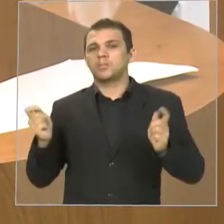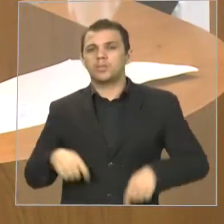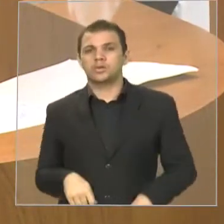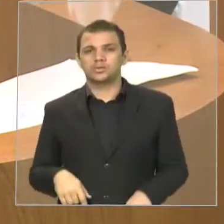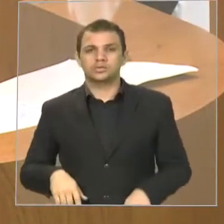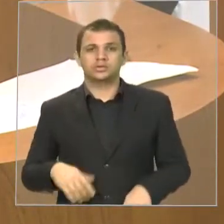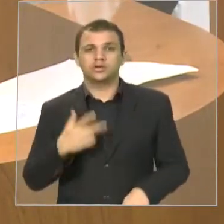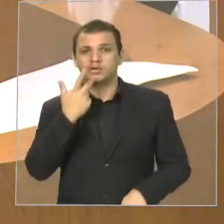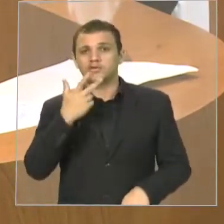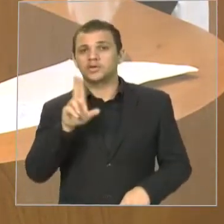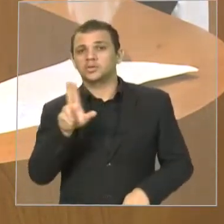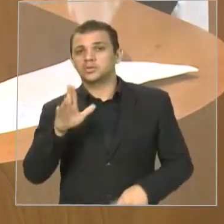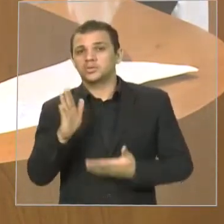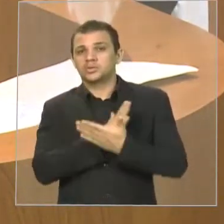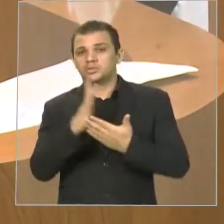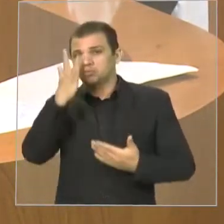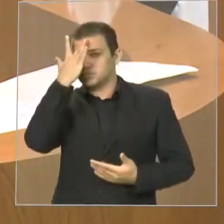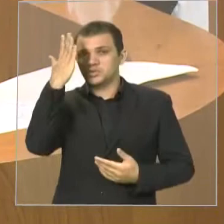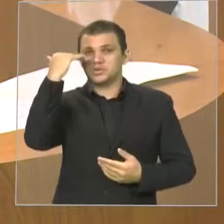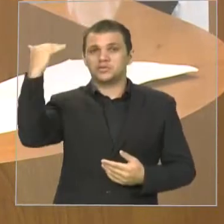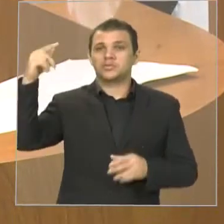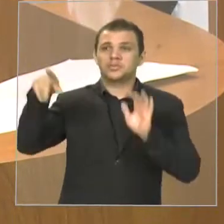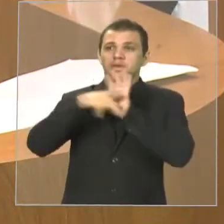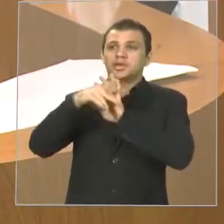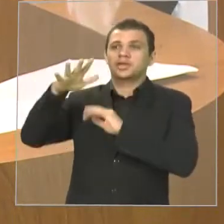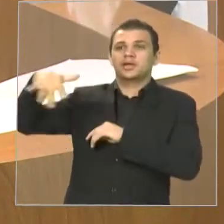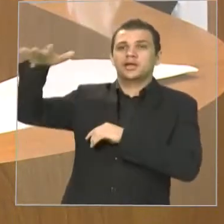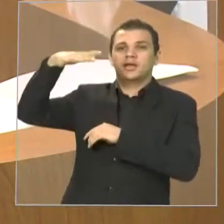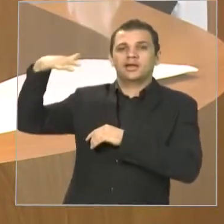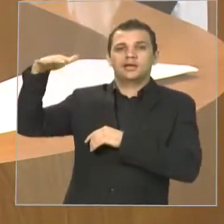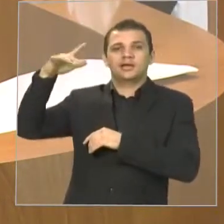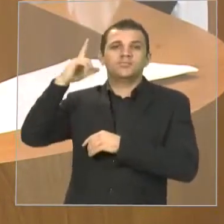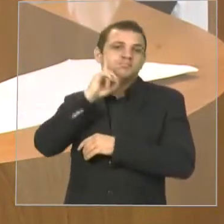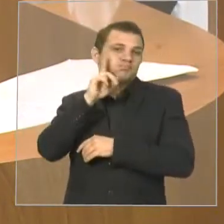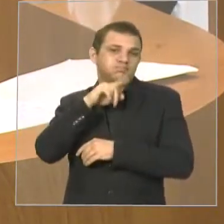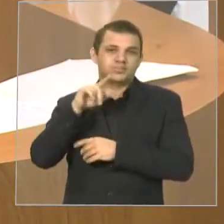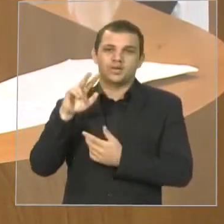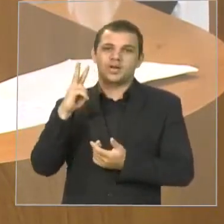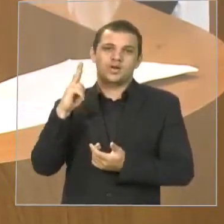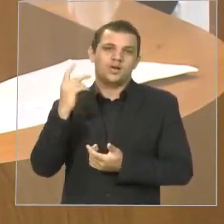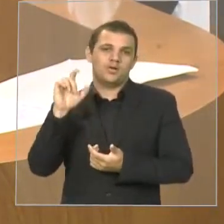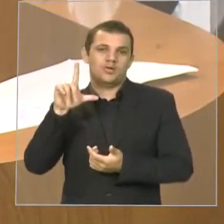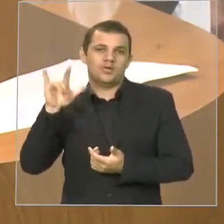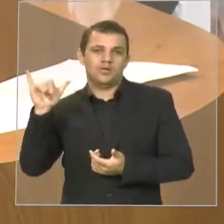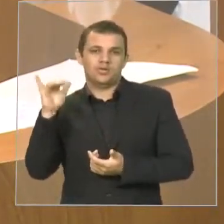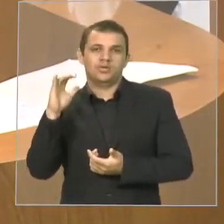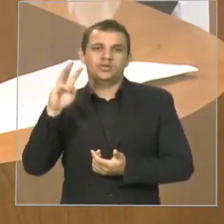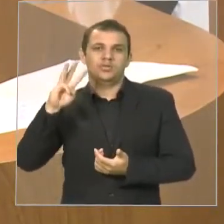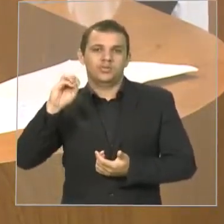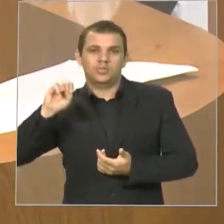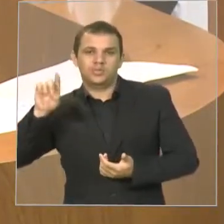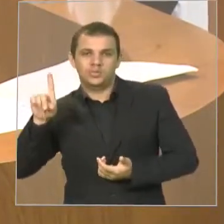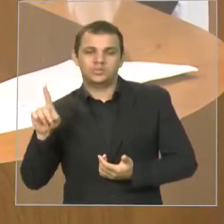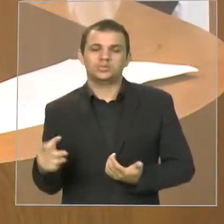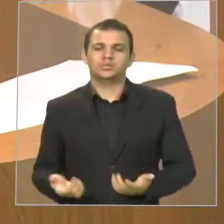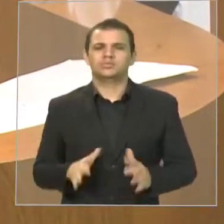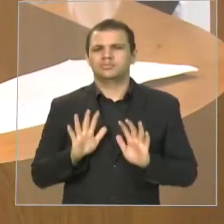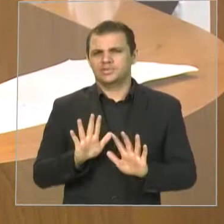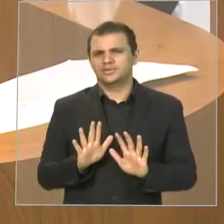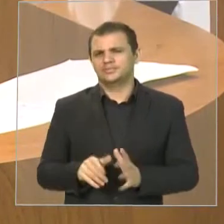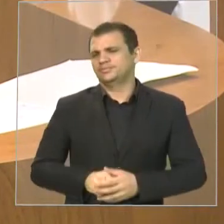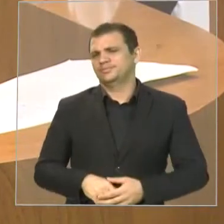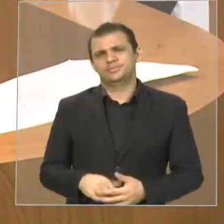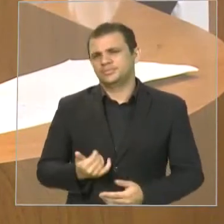Hollywood. Diz que Chuck Norris podia se inscrever, Bruce Lee podia se inscrever. Mas, meus amigos, o edital é bem